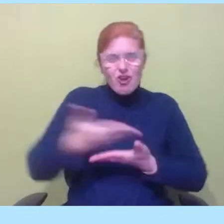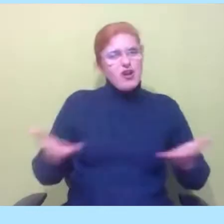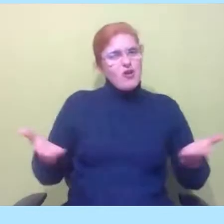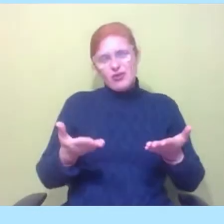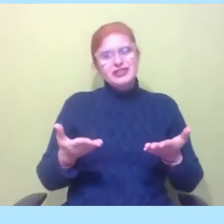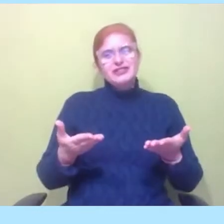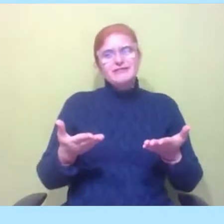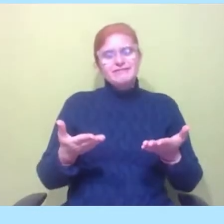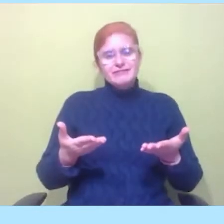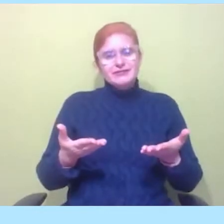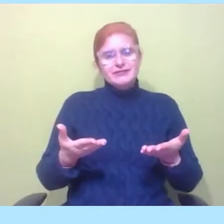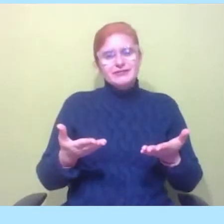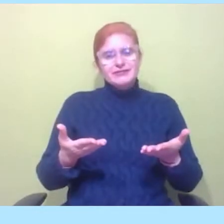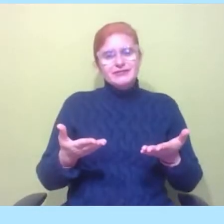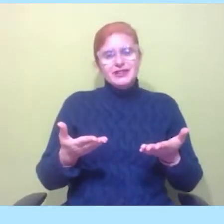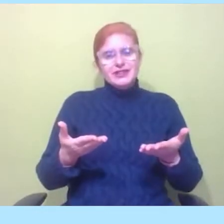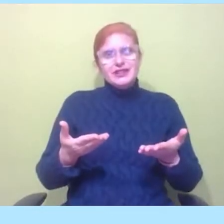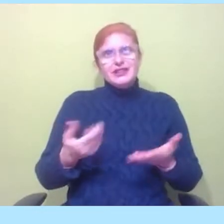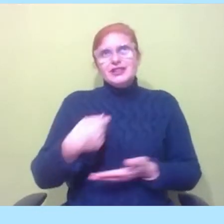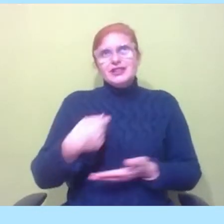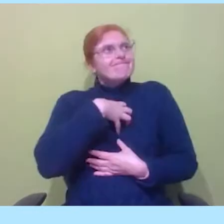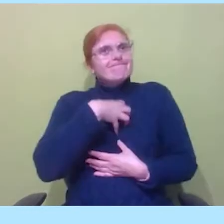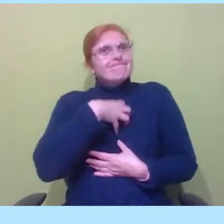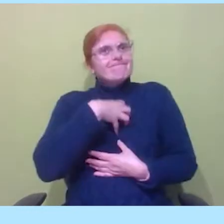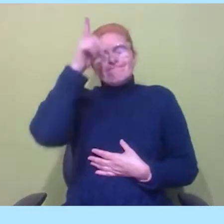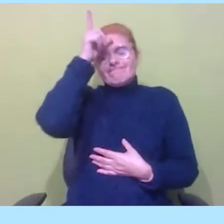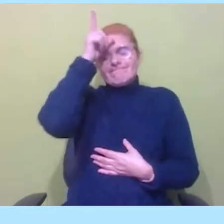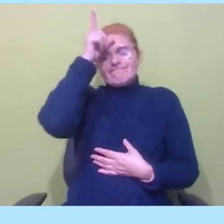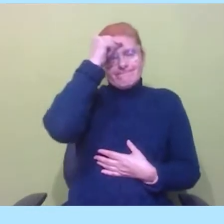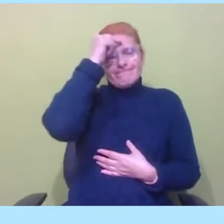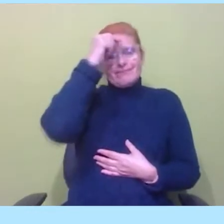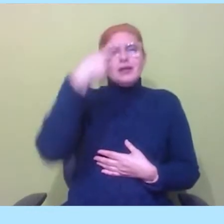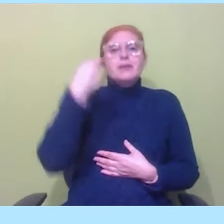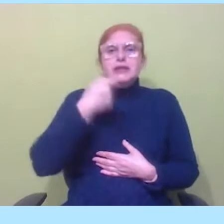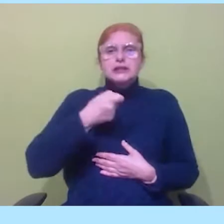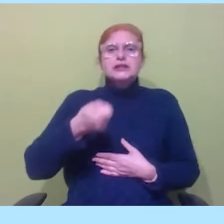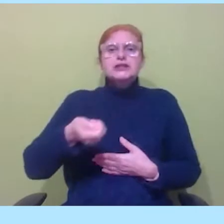certo alívio e o que eu tento passar para outras pessoas, porque